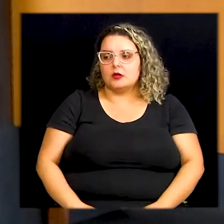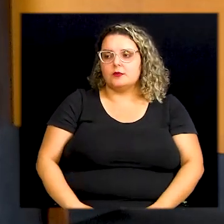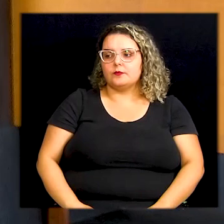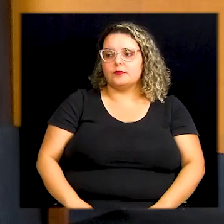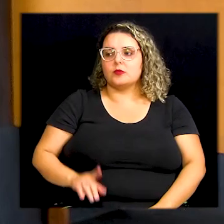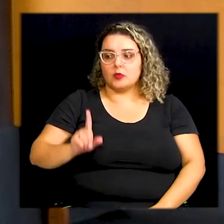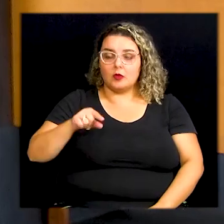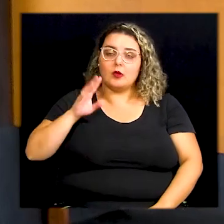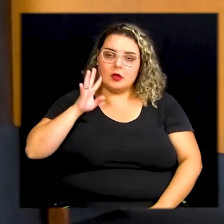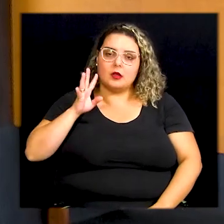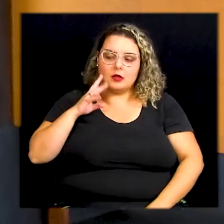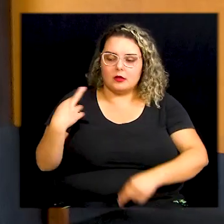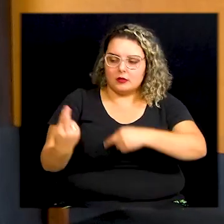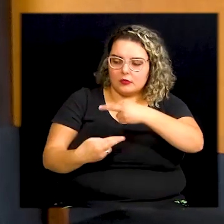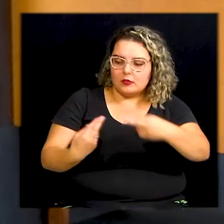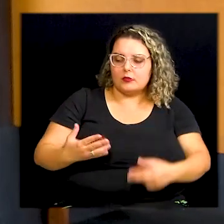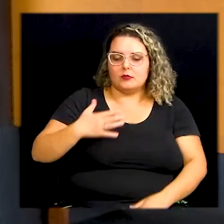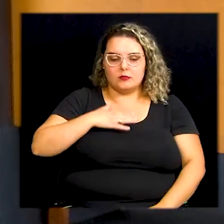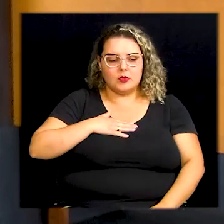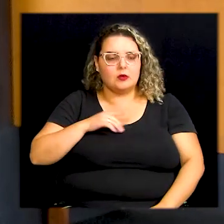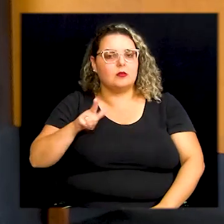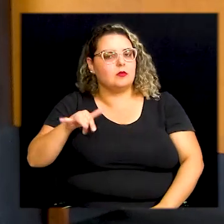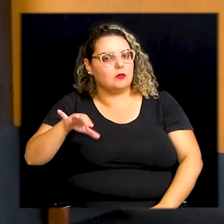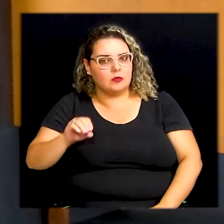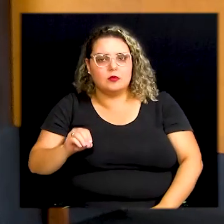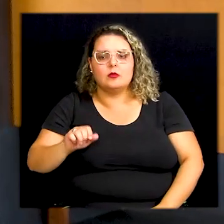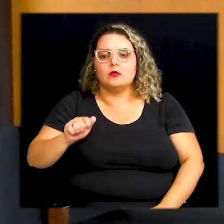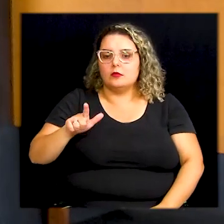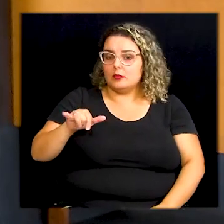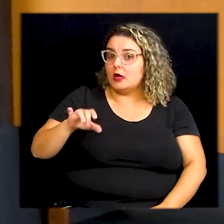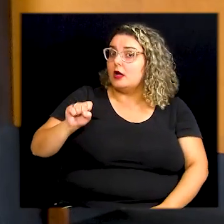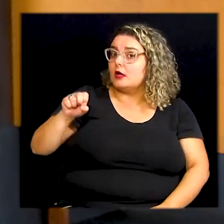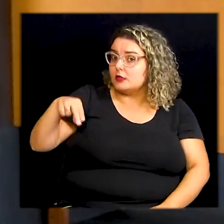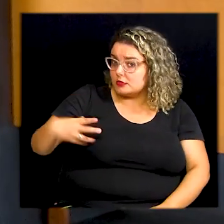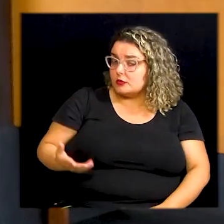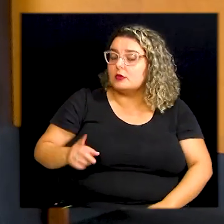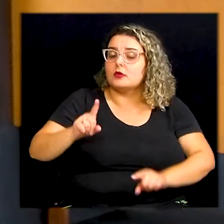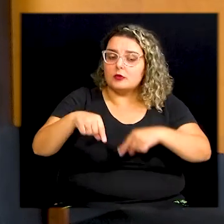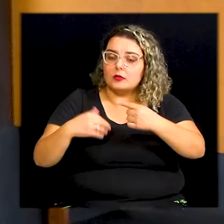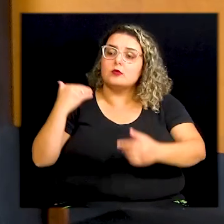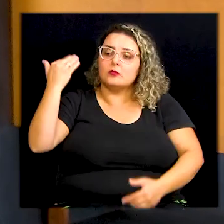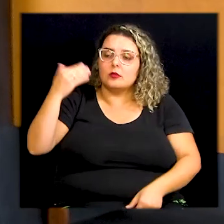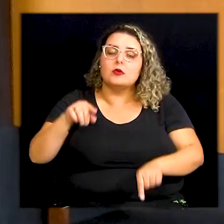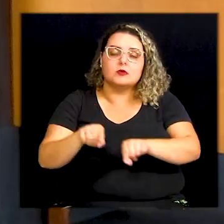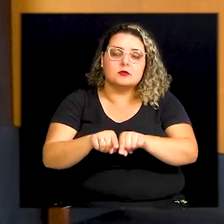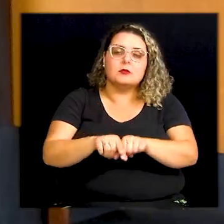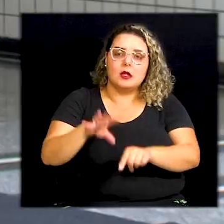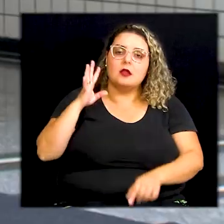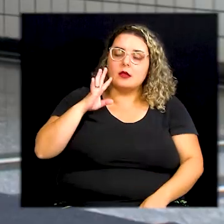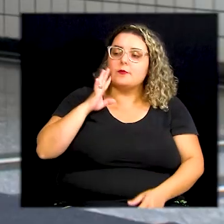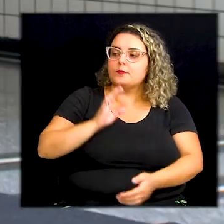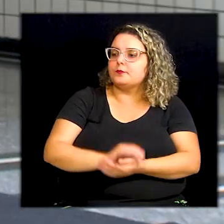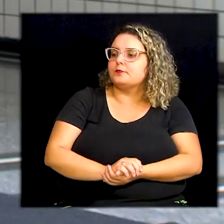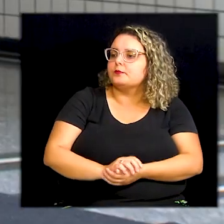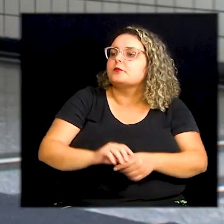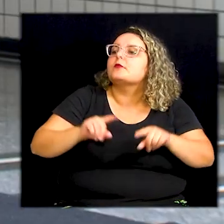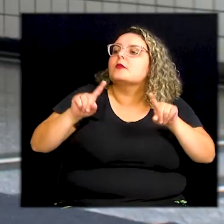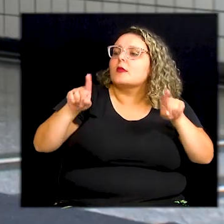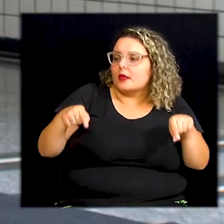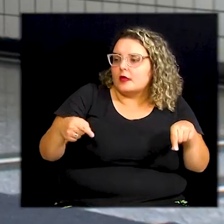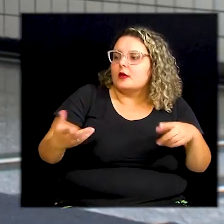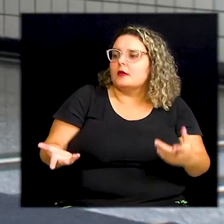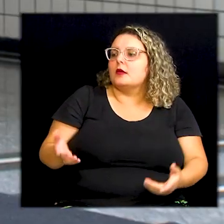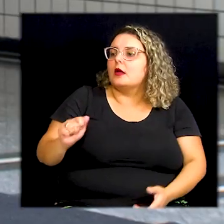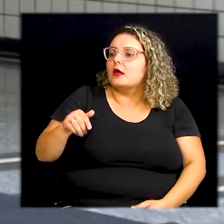Então é bastante legal essa relação minha com o Léo e com o Alisson. E com os mais velhos também é legal. Só abrir um